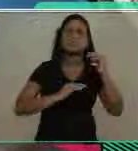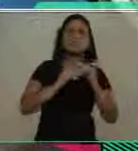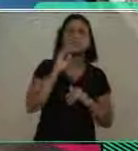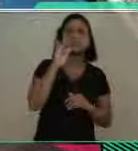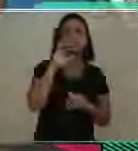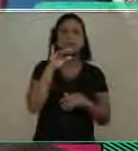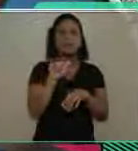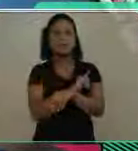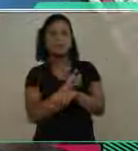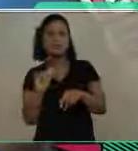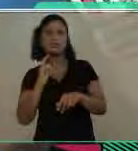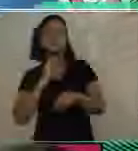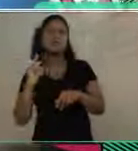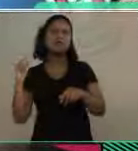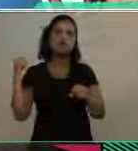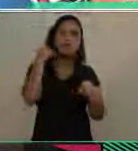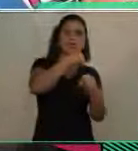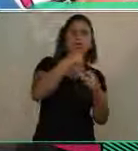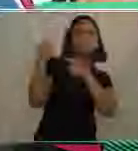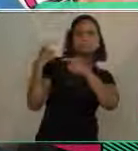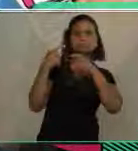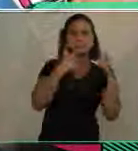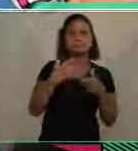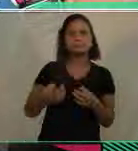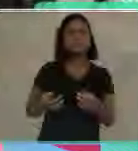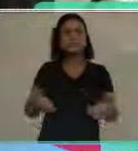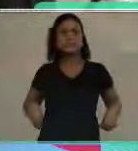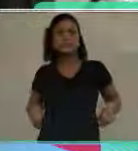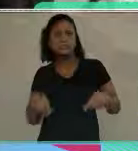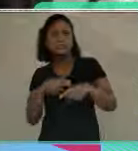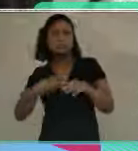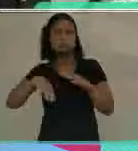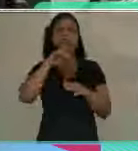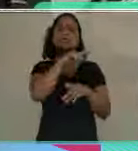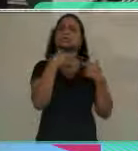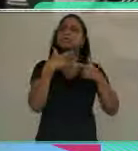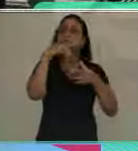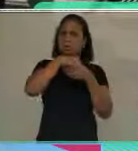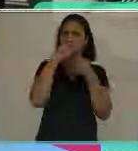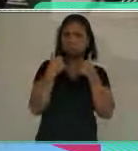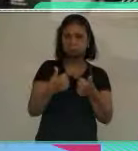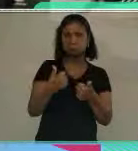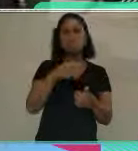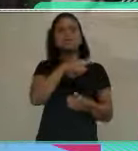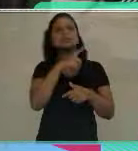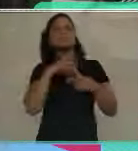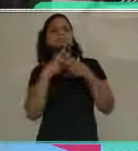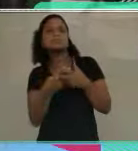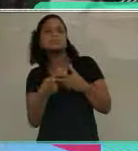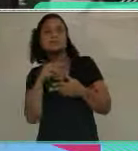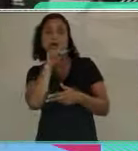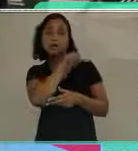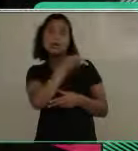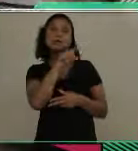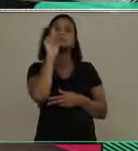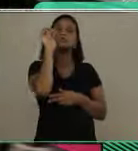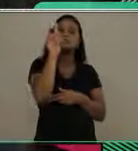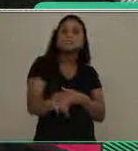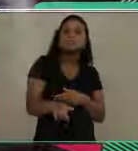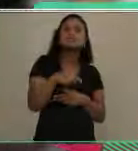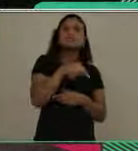lockout em cintura que ele trabalhava bastante e é bom também além de tudo que ele é uma lição de vida o